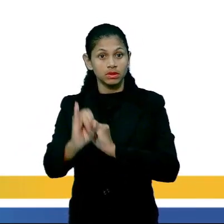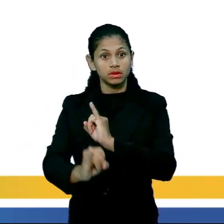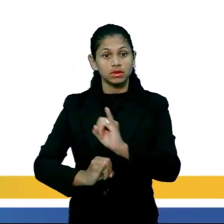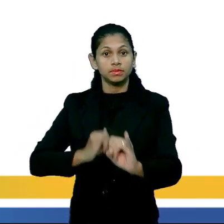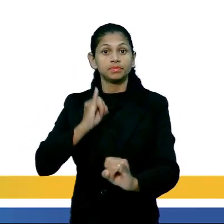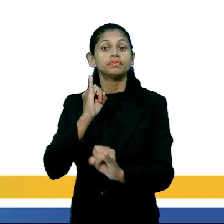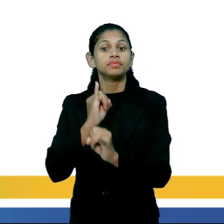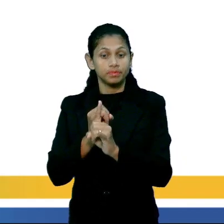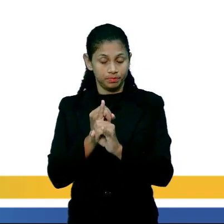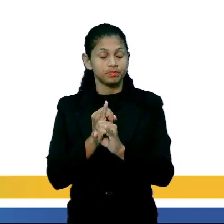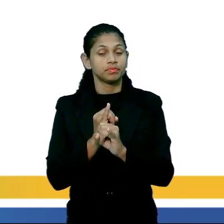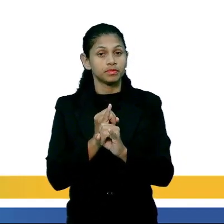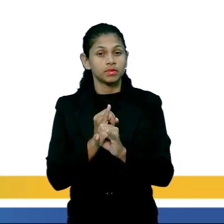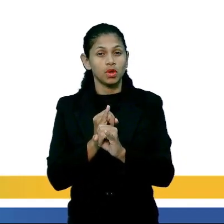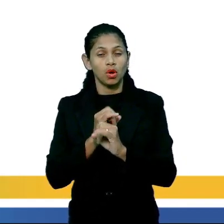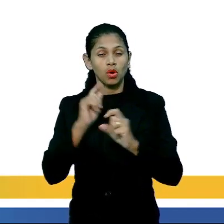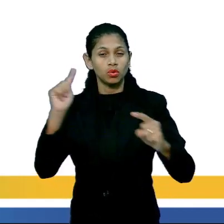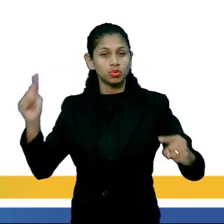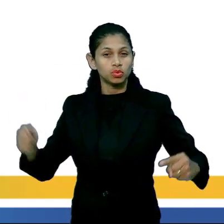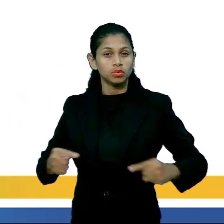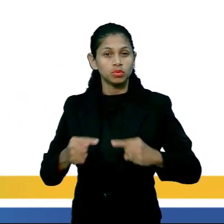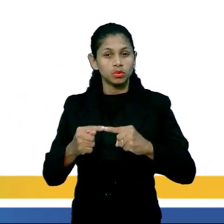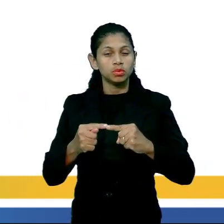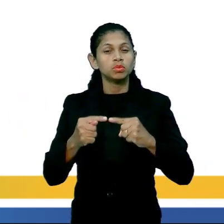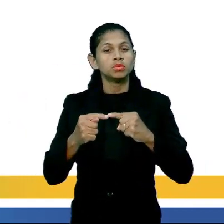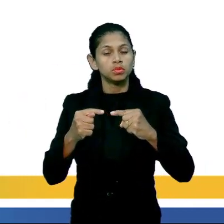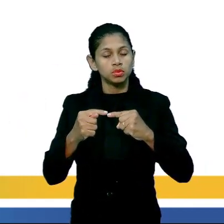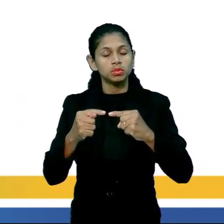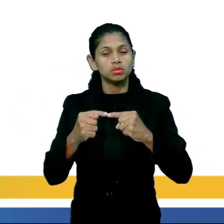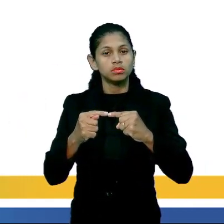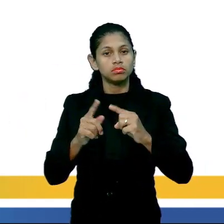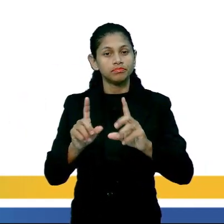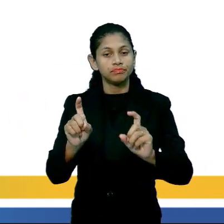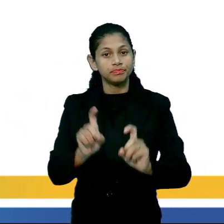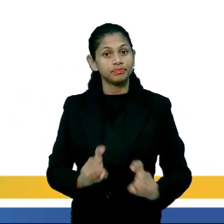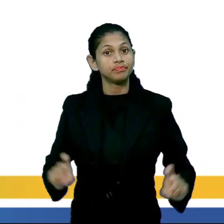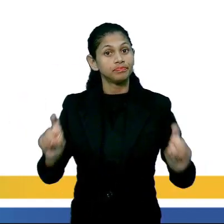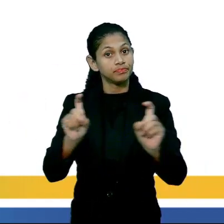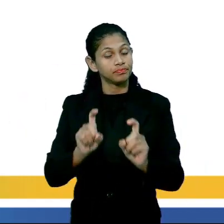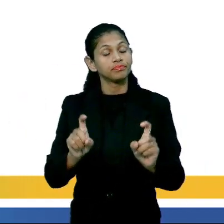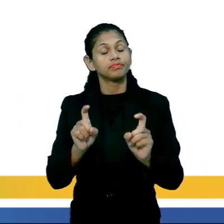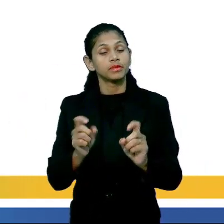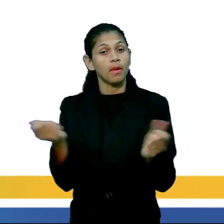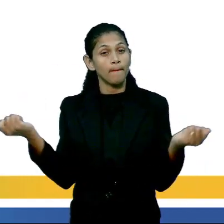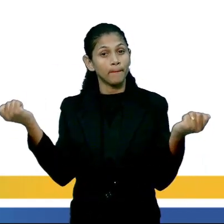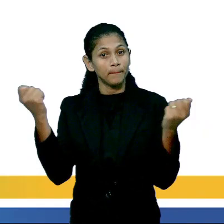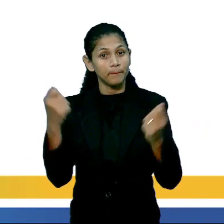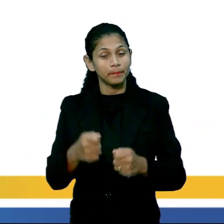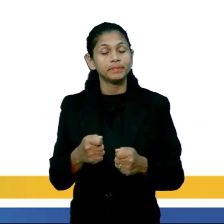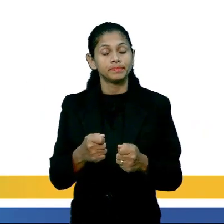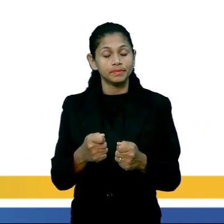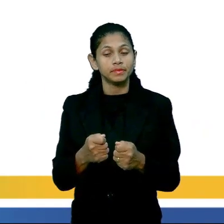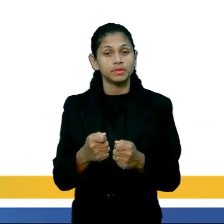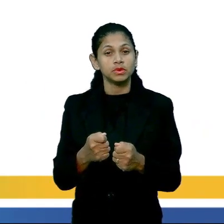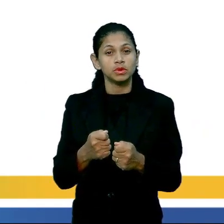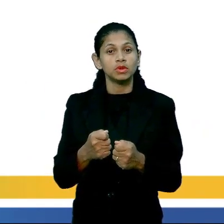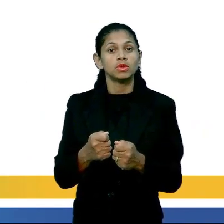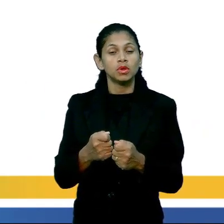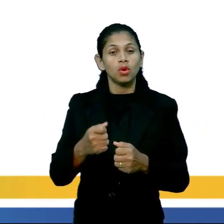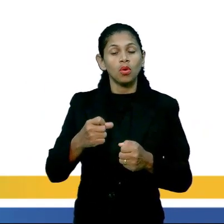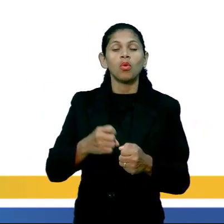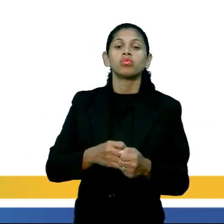rede planetária que conecta computadores. Ela se tornou possível graças a pactos entre